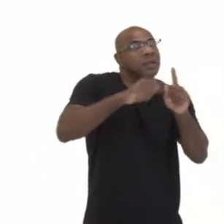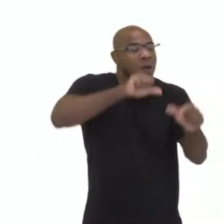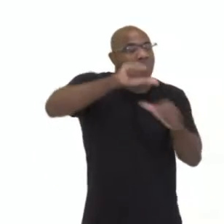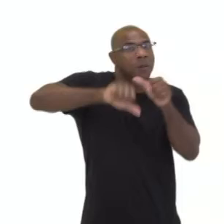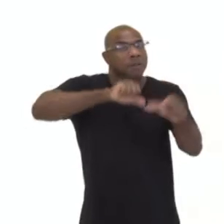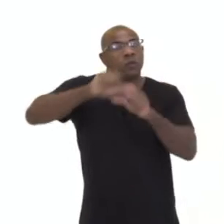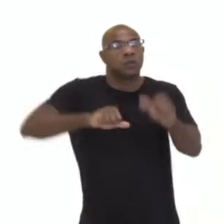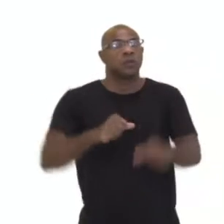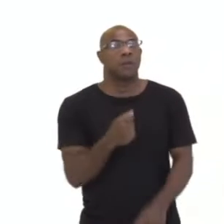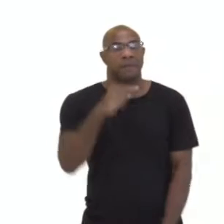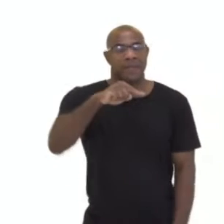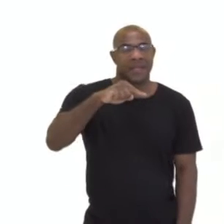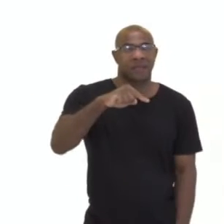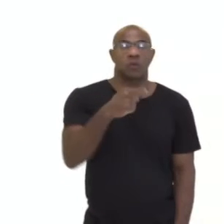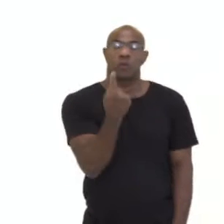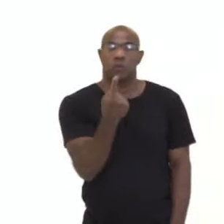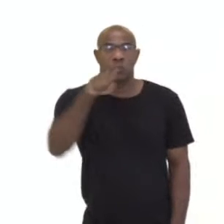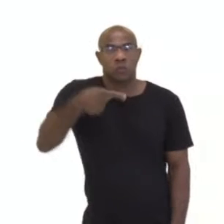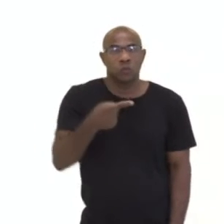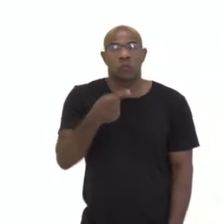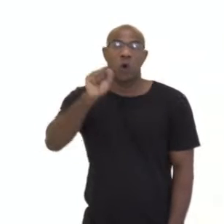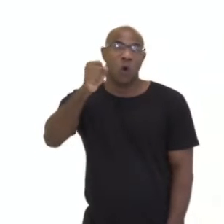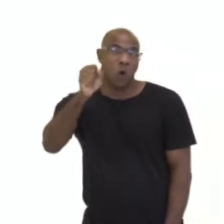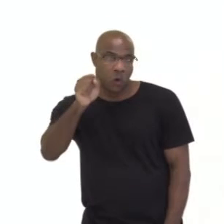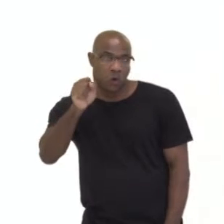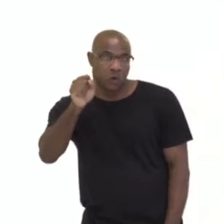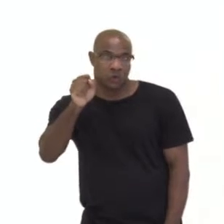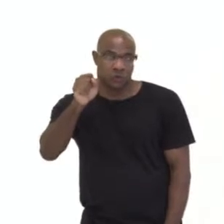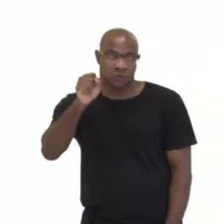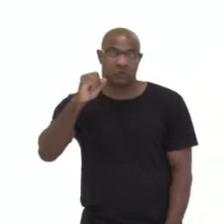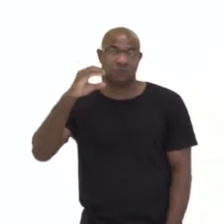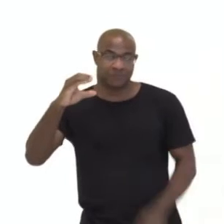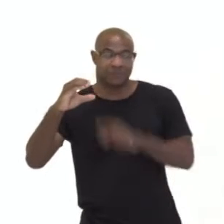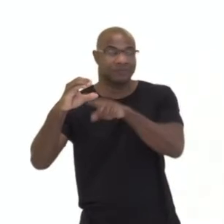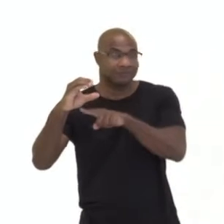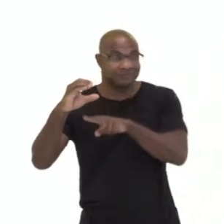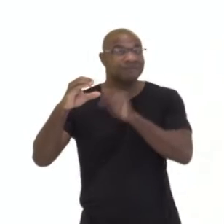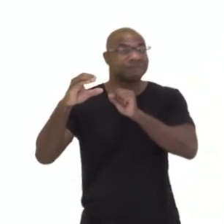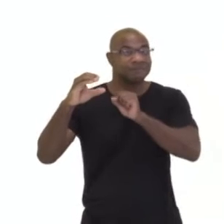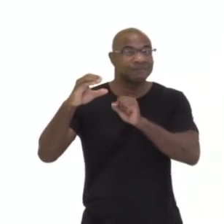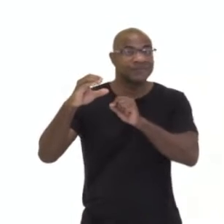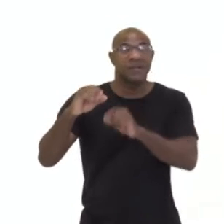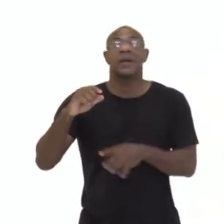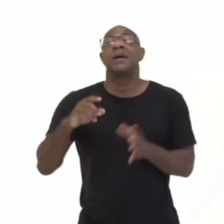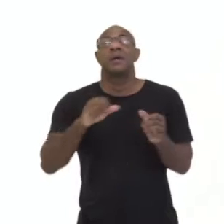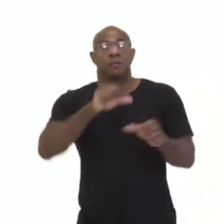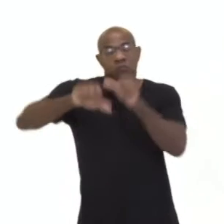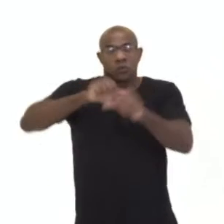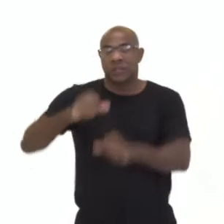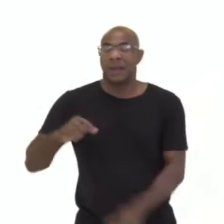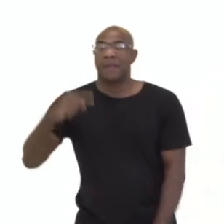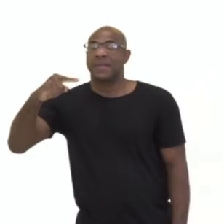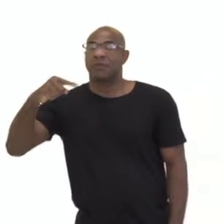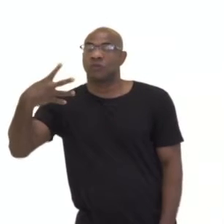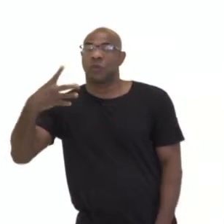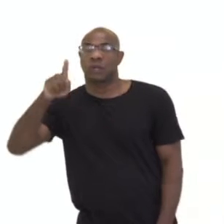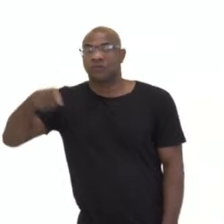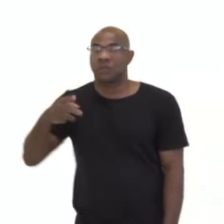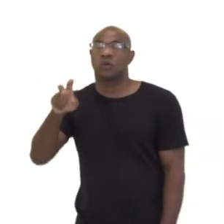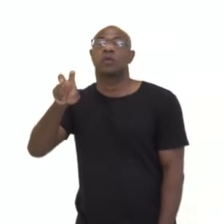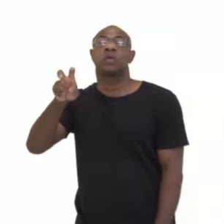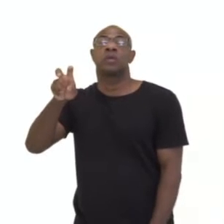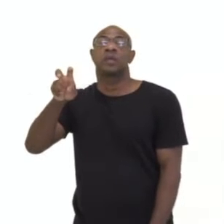de menos 1,8 graus Celsius para menos 4,2